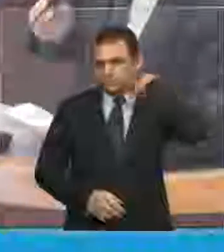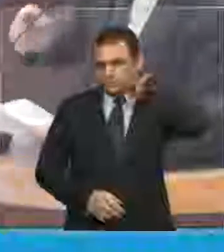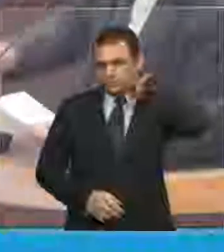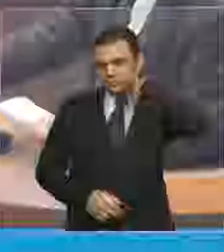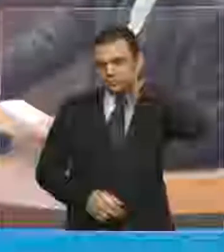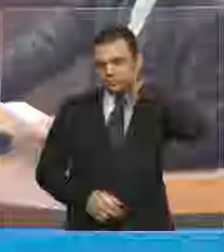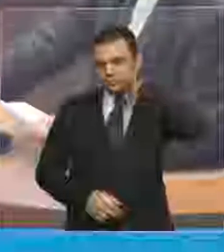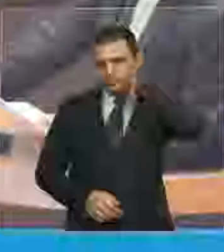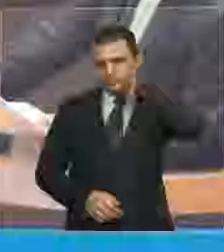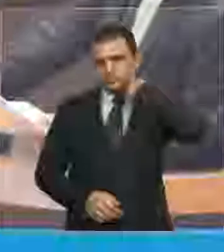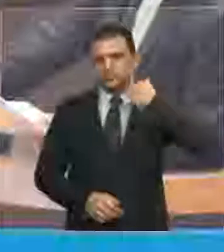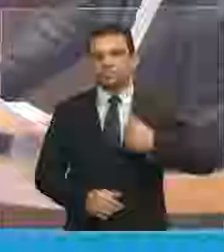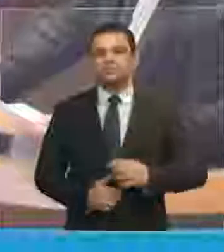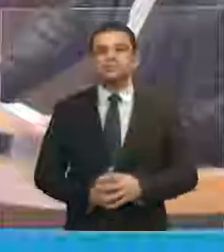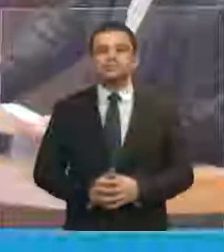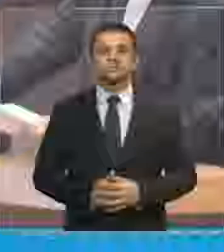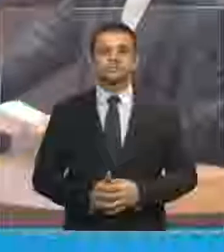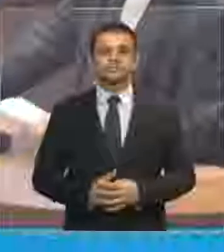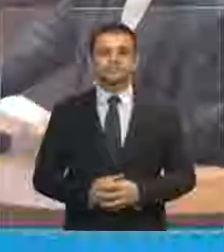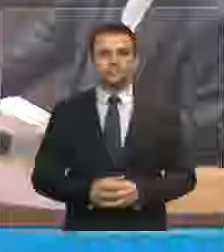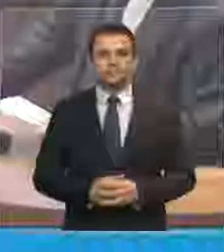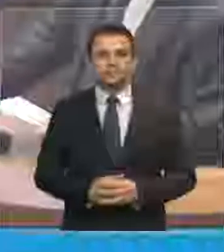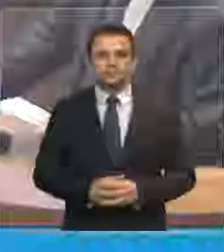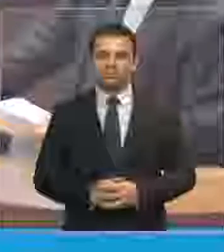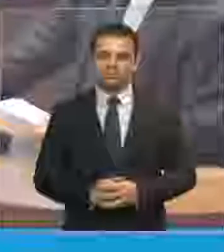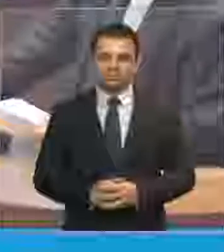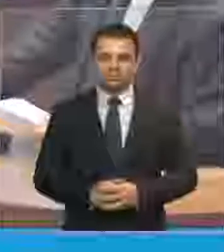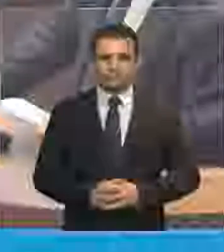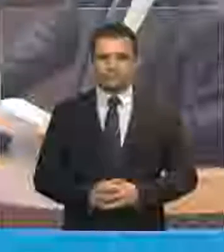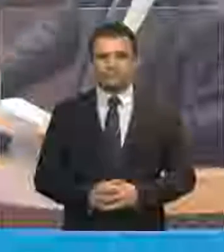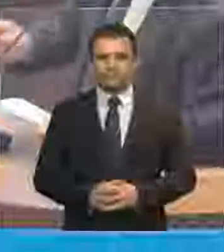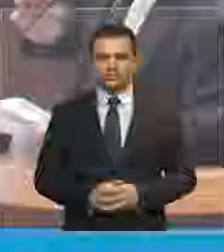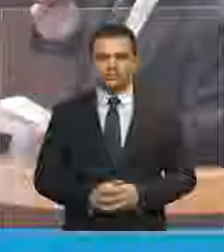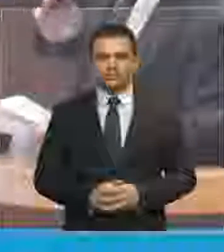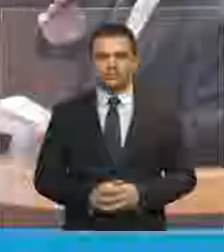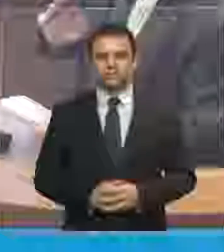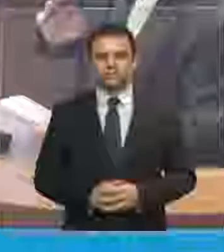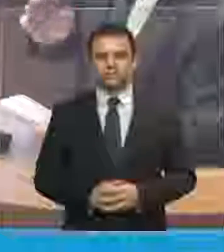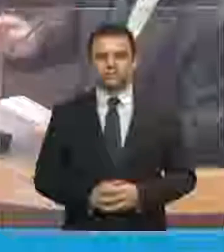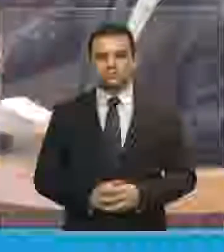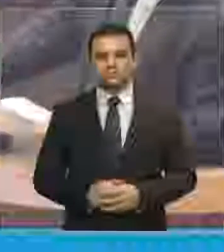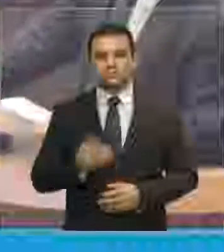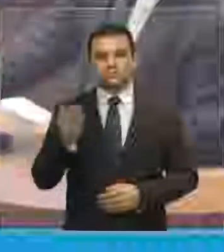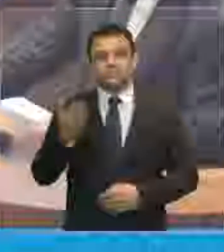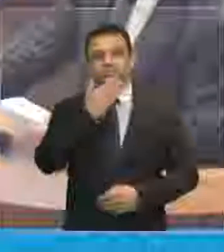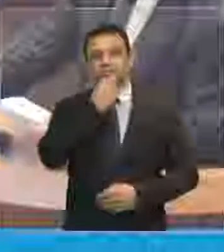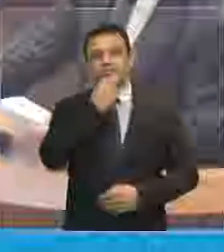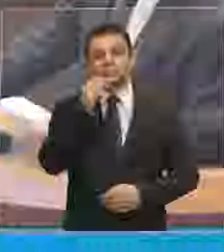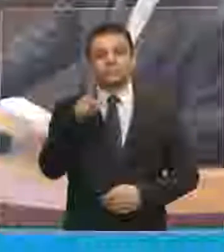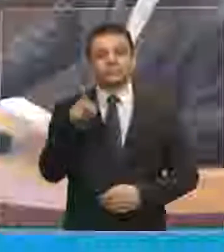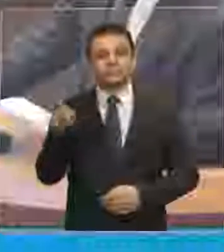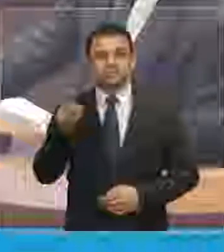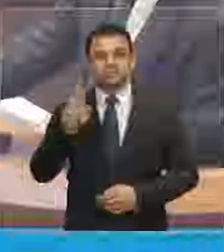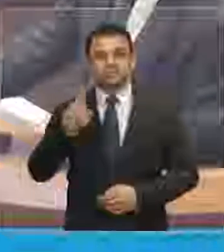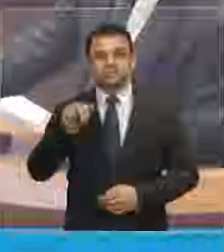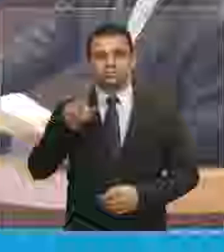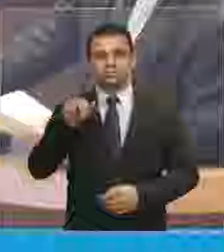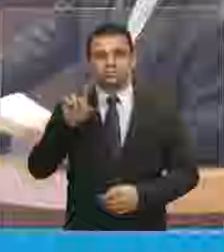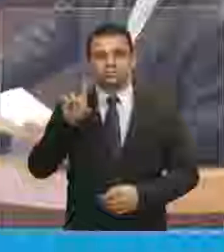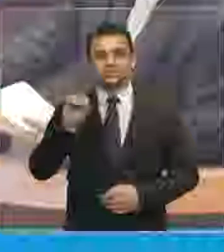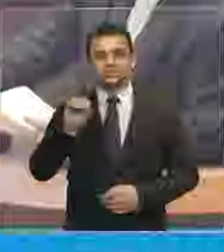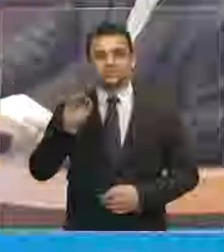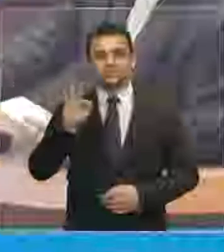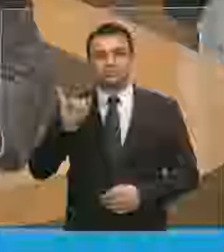O professor Raimundo Soares Figueiredo é maranhense, nascido